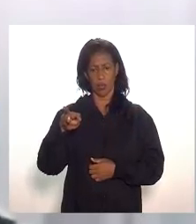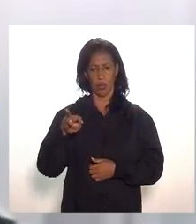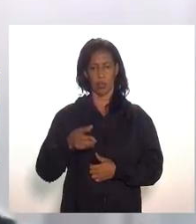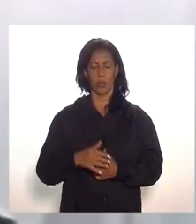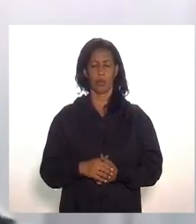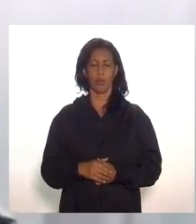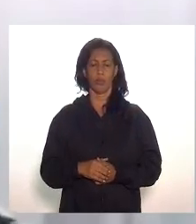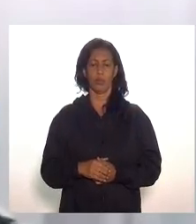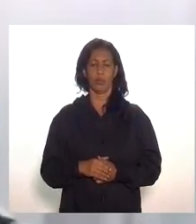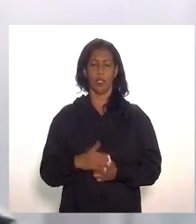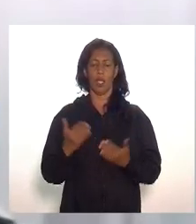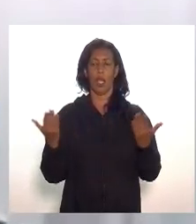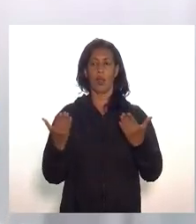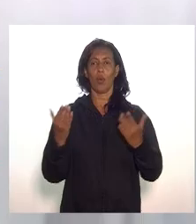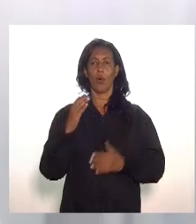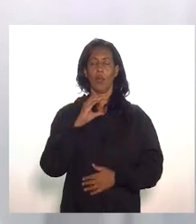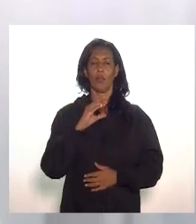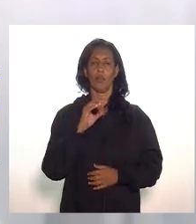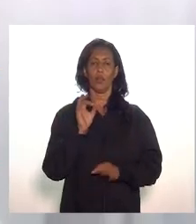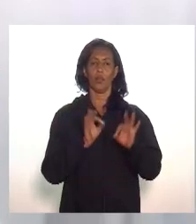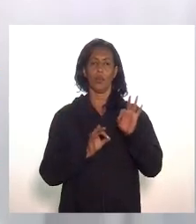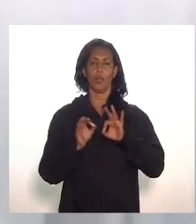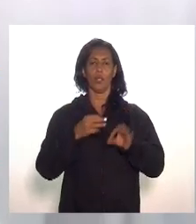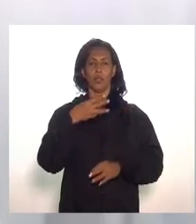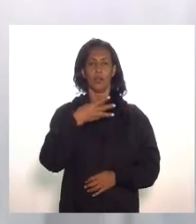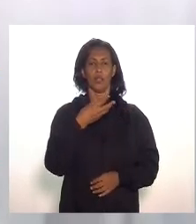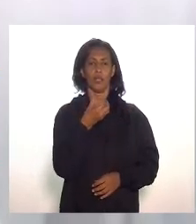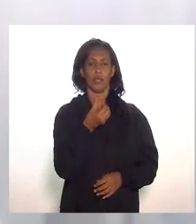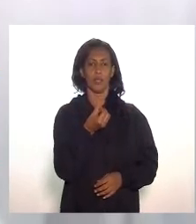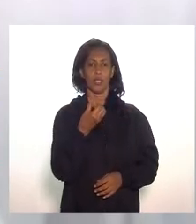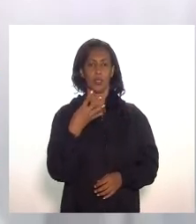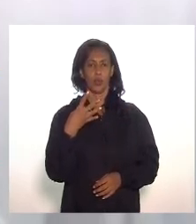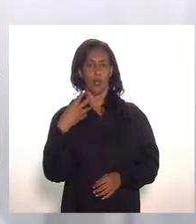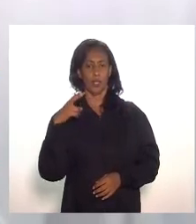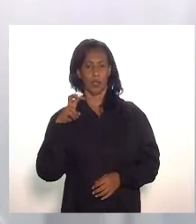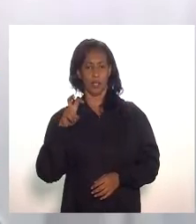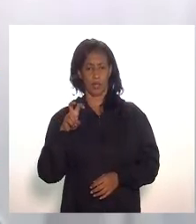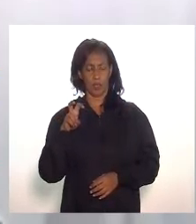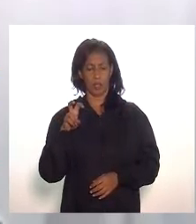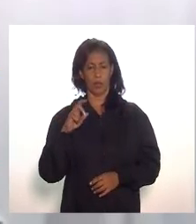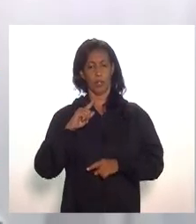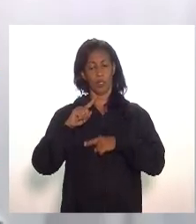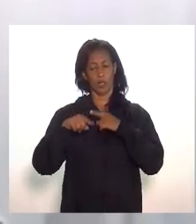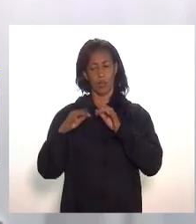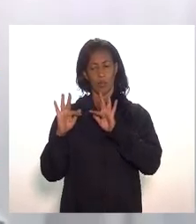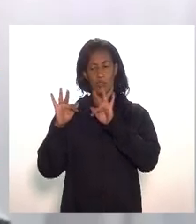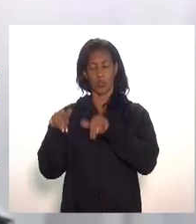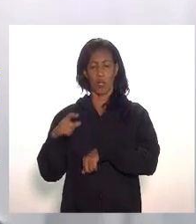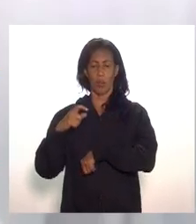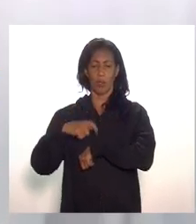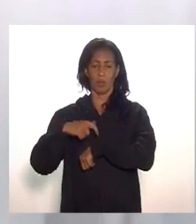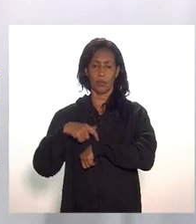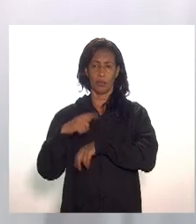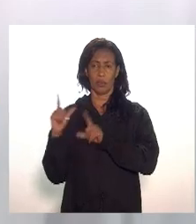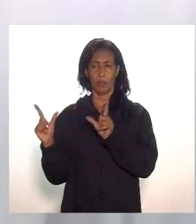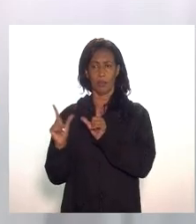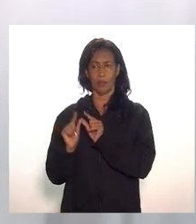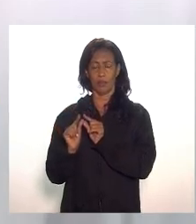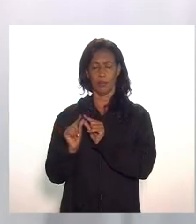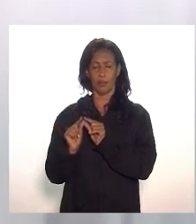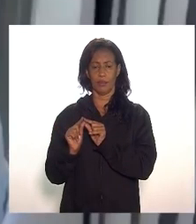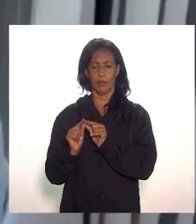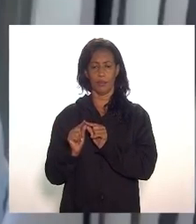projeto 3645, mas sofrerá prejuízo o expediente final por conta do tempo regimental. Presidente, deputado